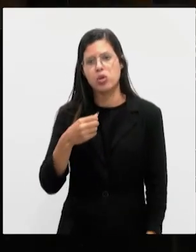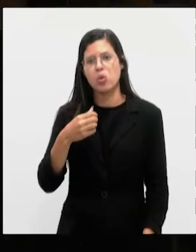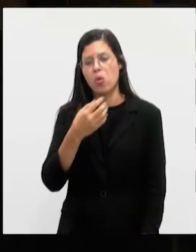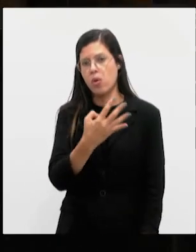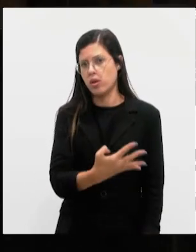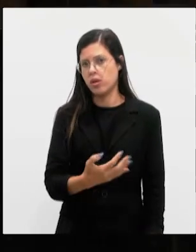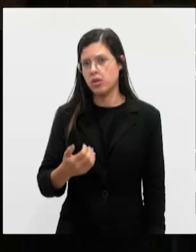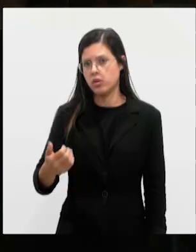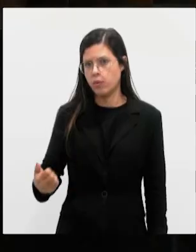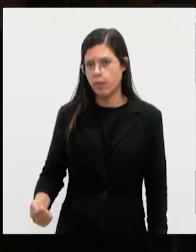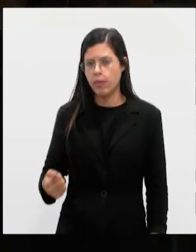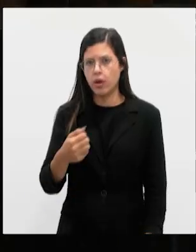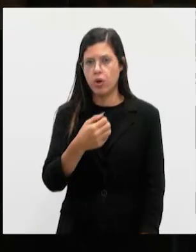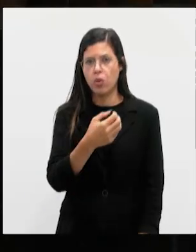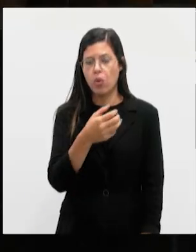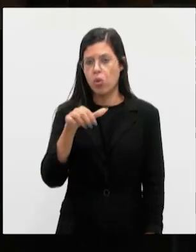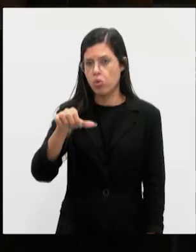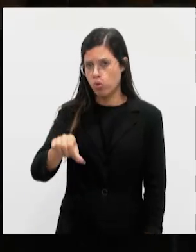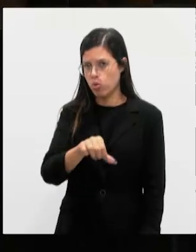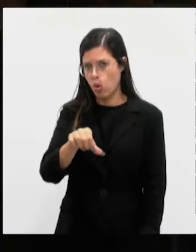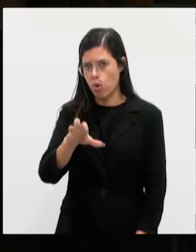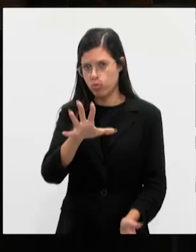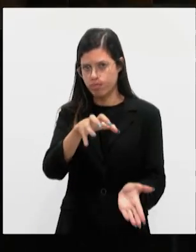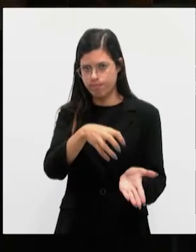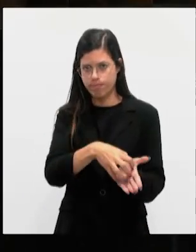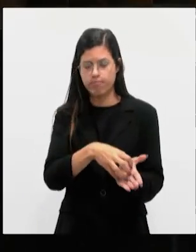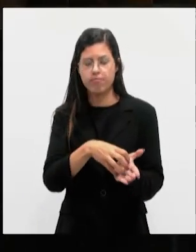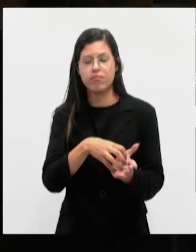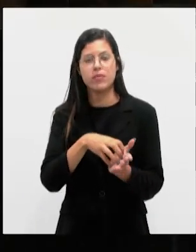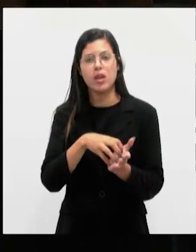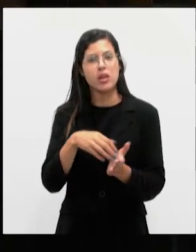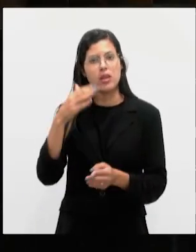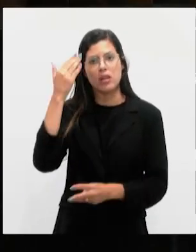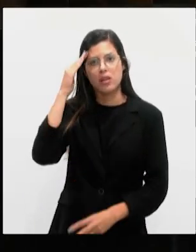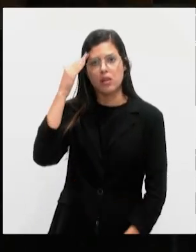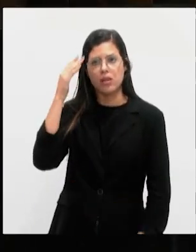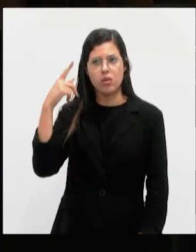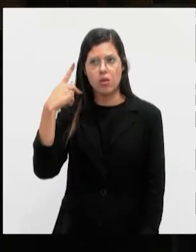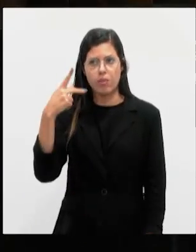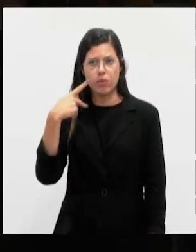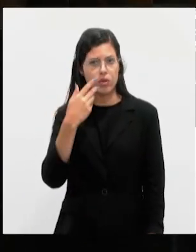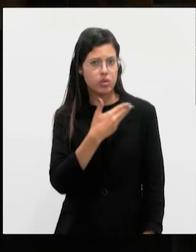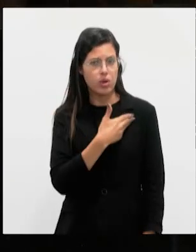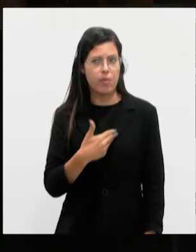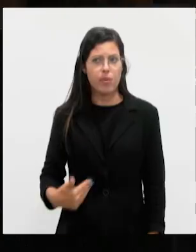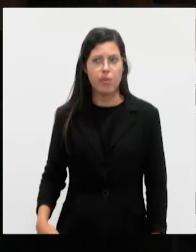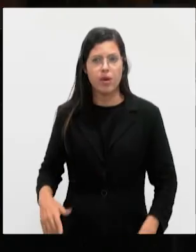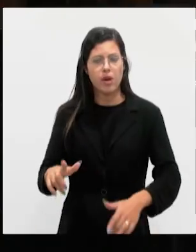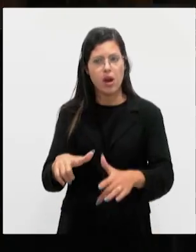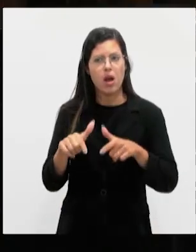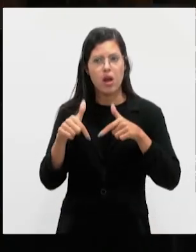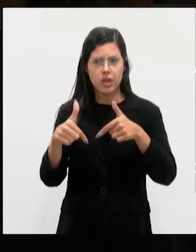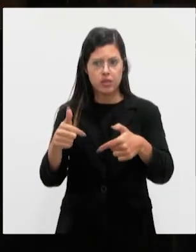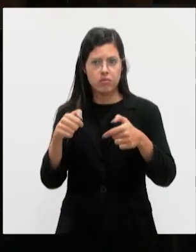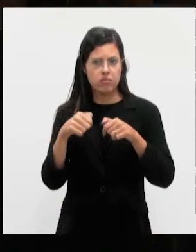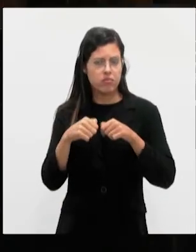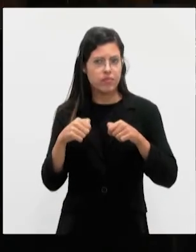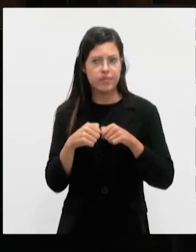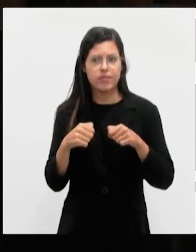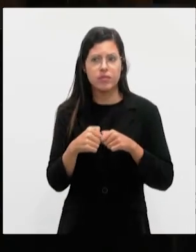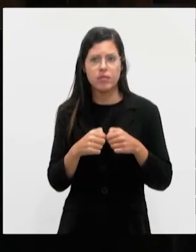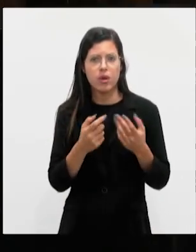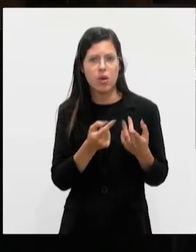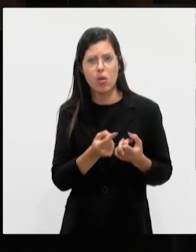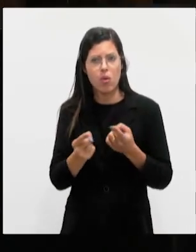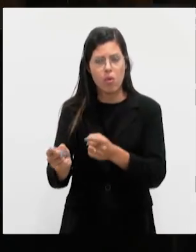41º, do 9º Batalhão, entendendo a política pública e as ações que estão sendo feitas para